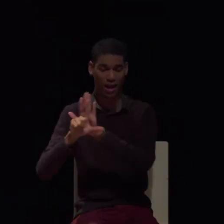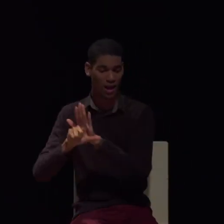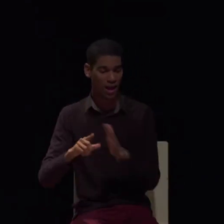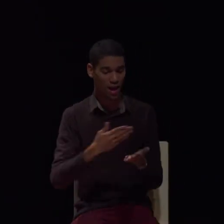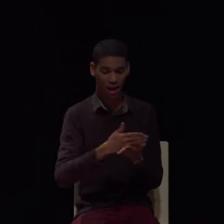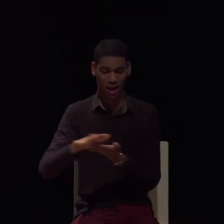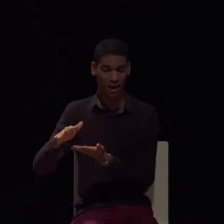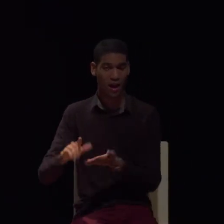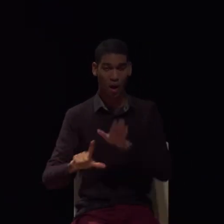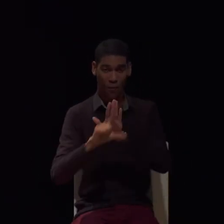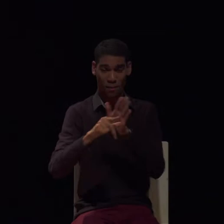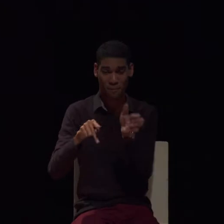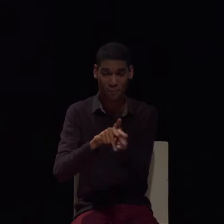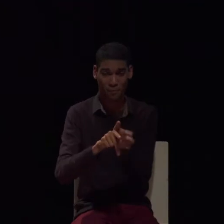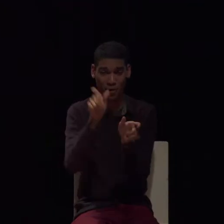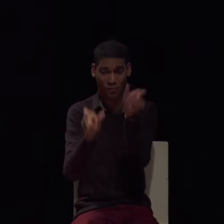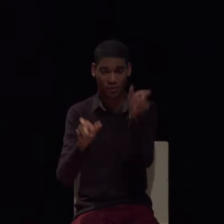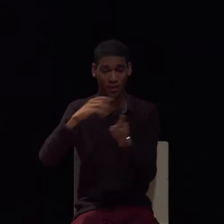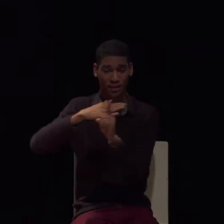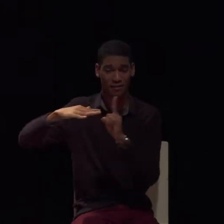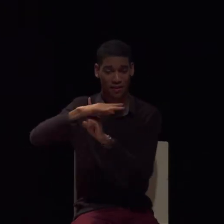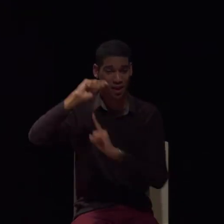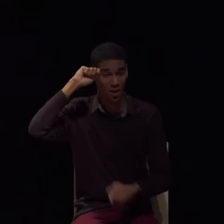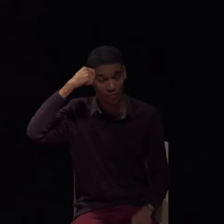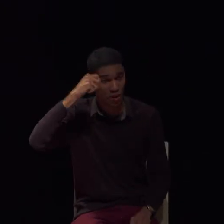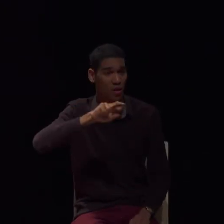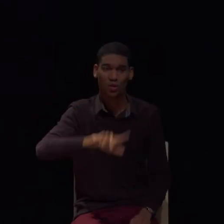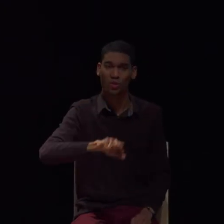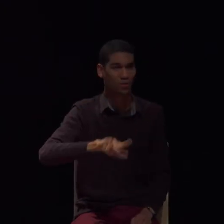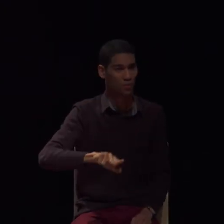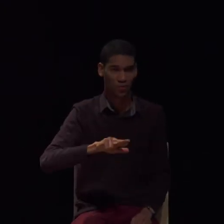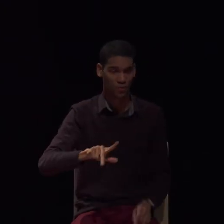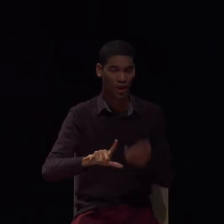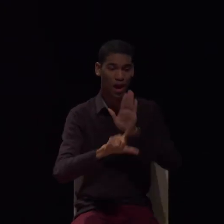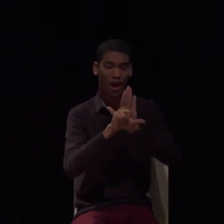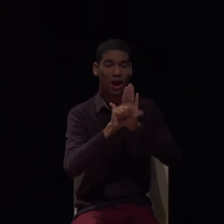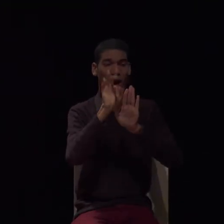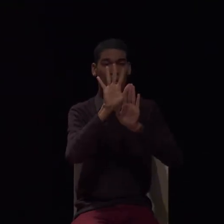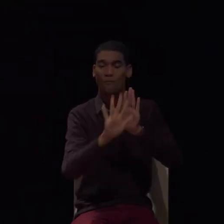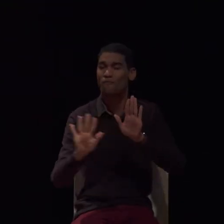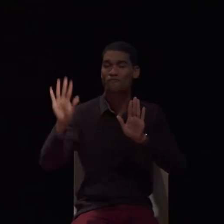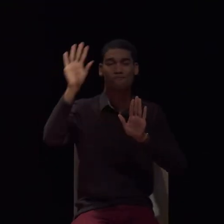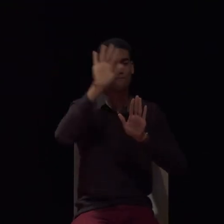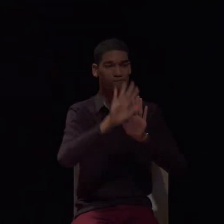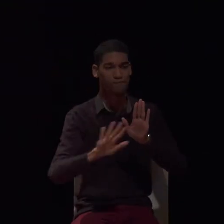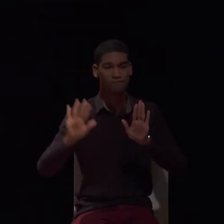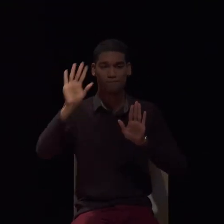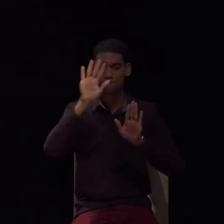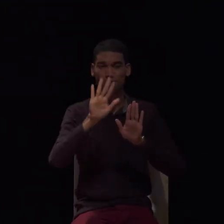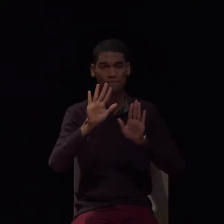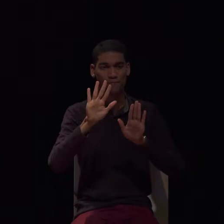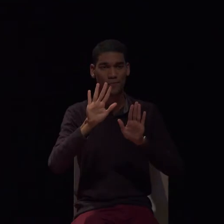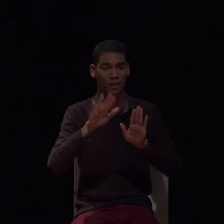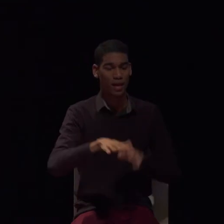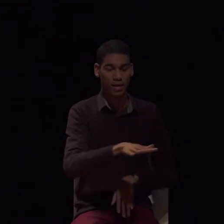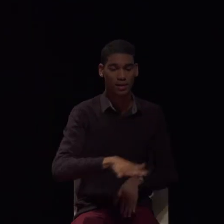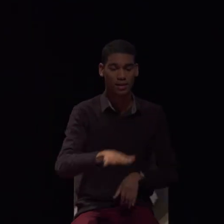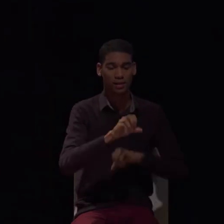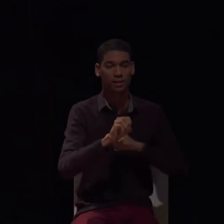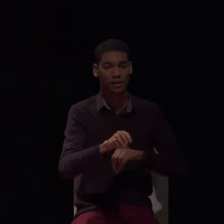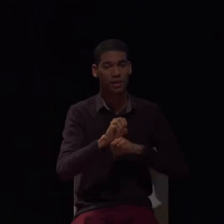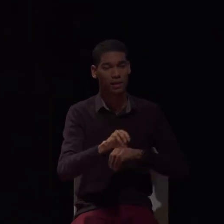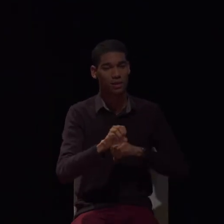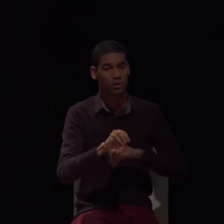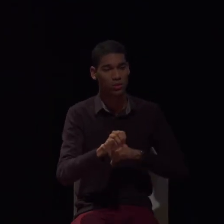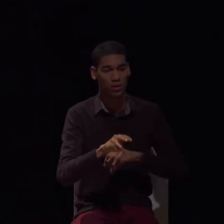preto é uma lei federal é a maior legislação do campo educacional